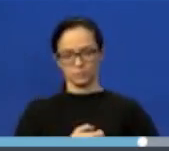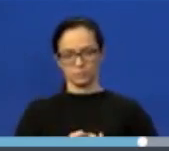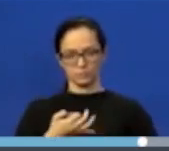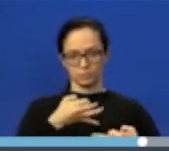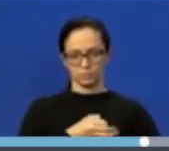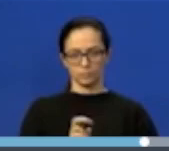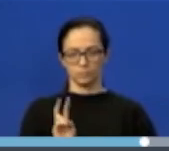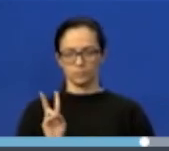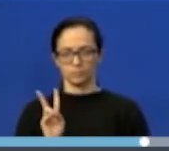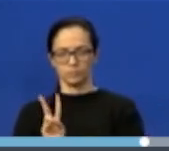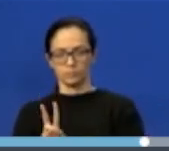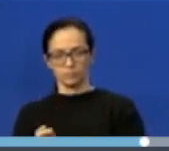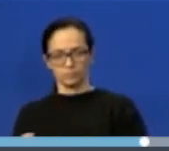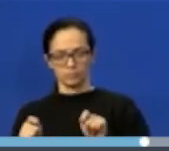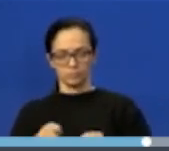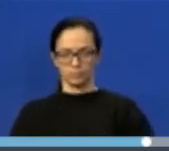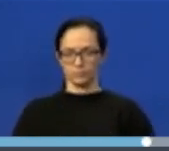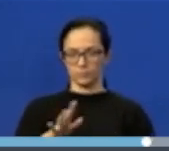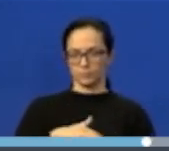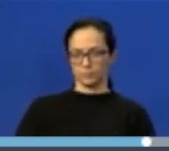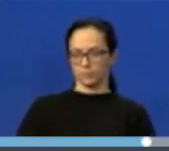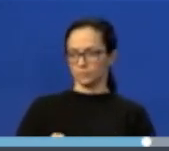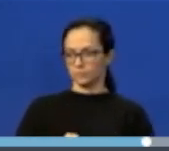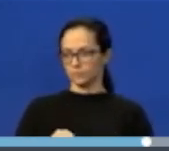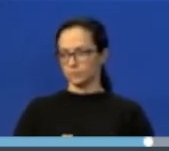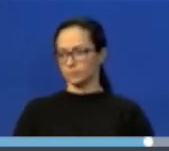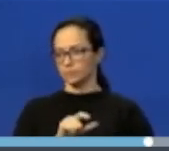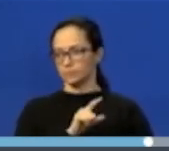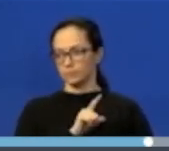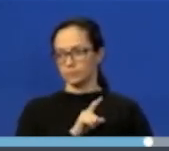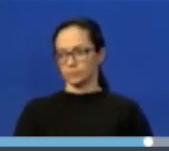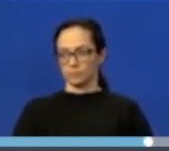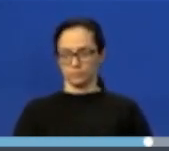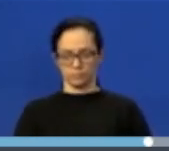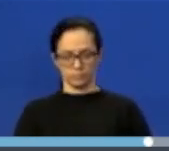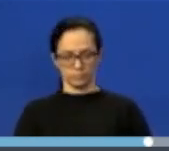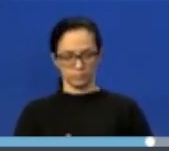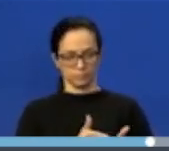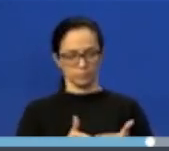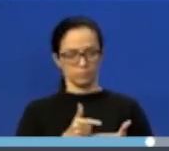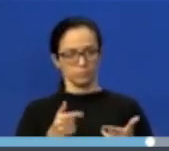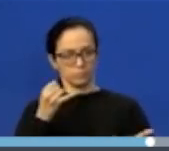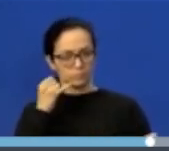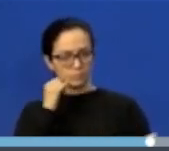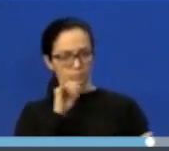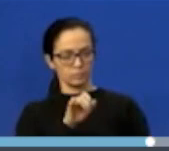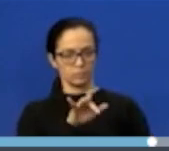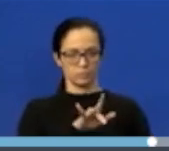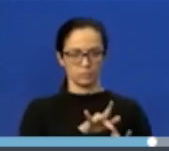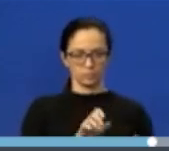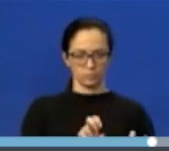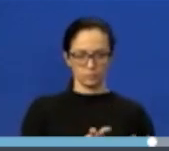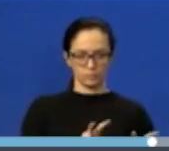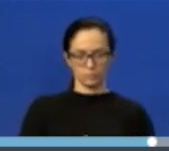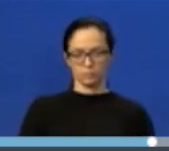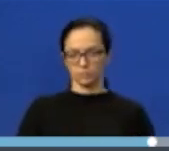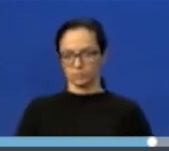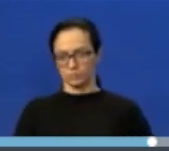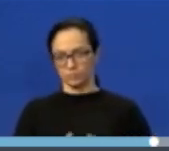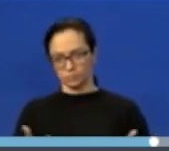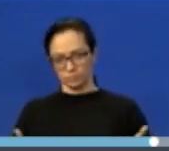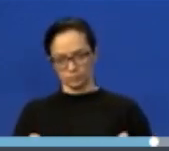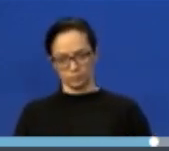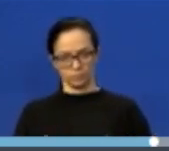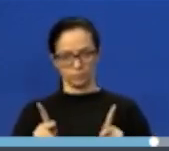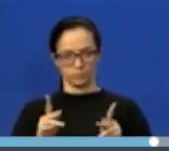o cuidado desses pacientes, tanto para evitar o próprio contágio, mas também no próprio manuseio do